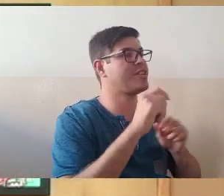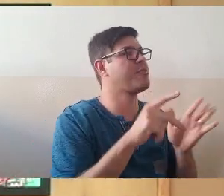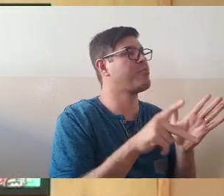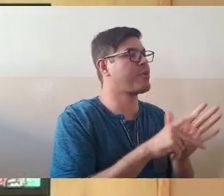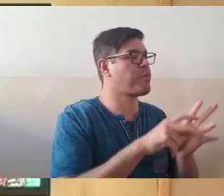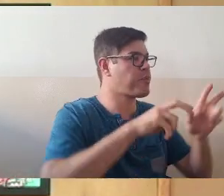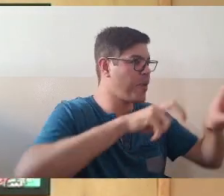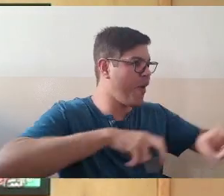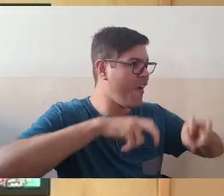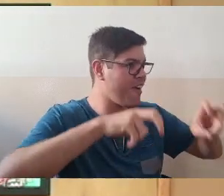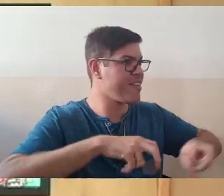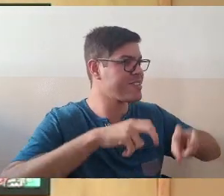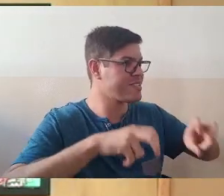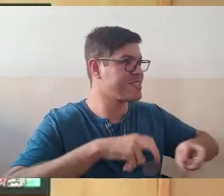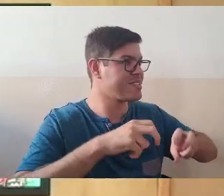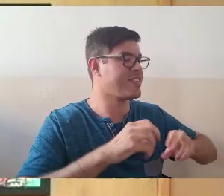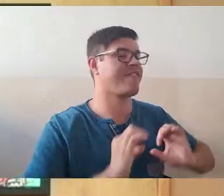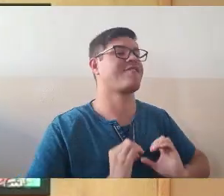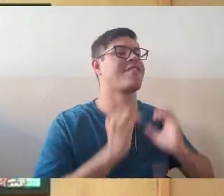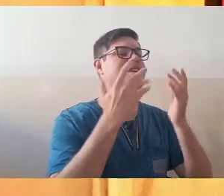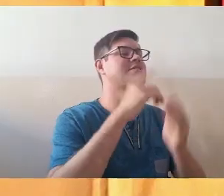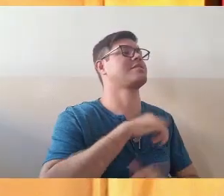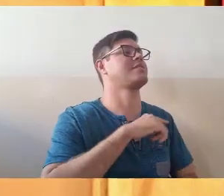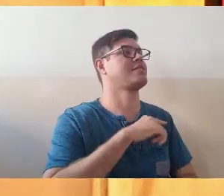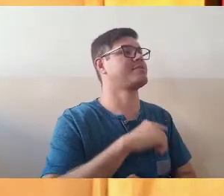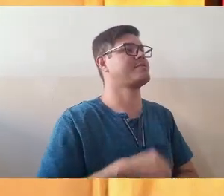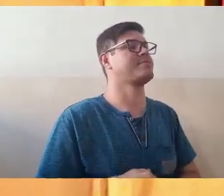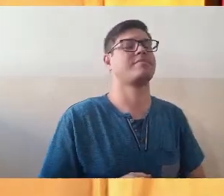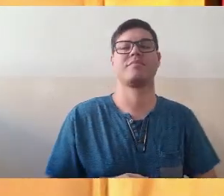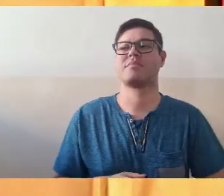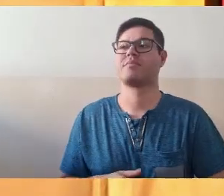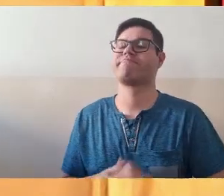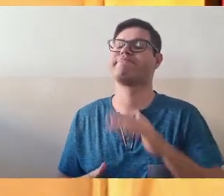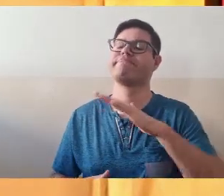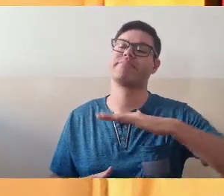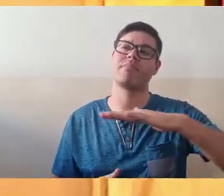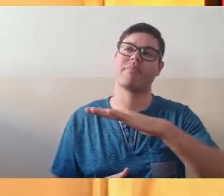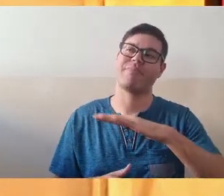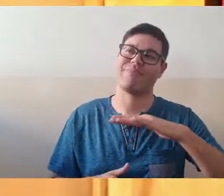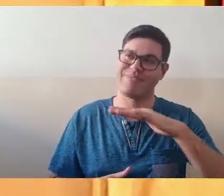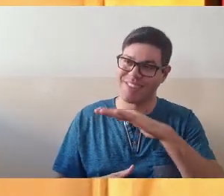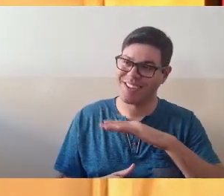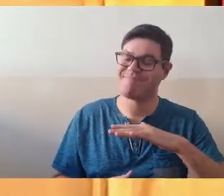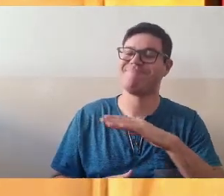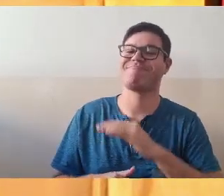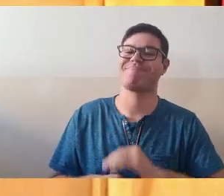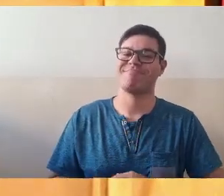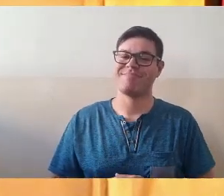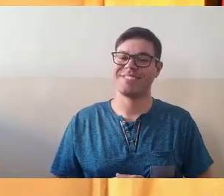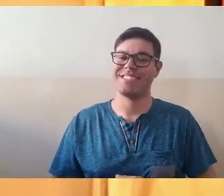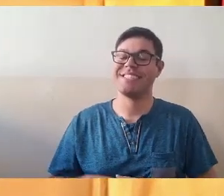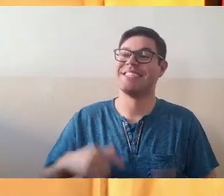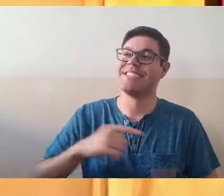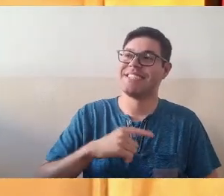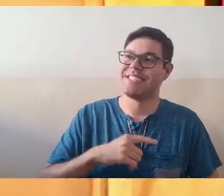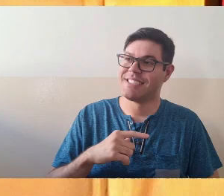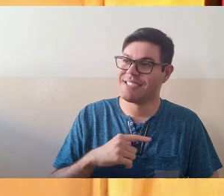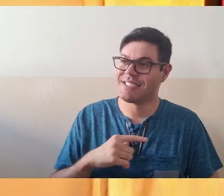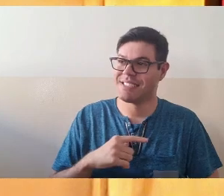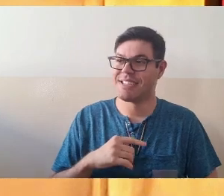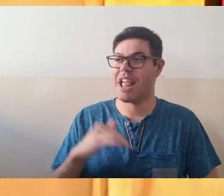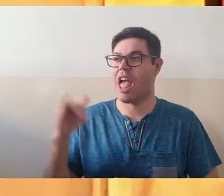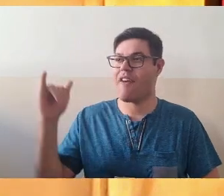17 e 18. Mas neste meio, vamos dizer, nesse ínterim, deveremos ter uma festa da